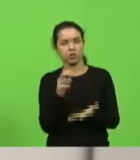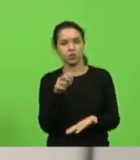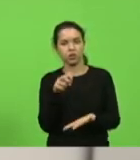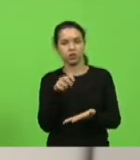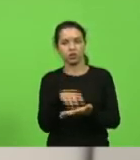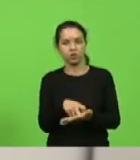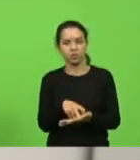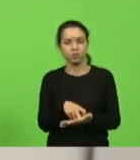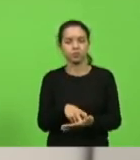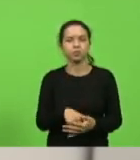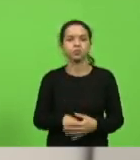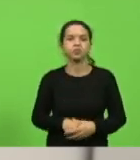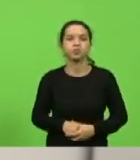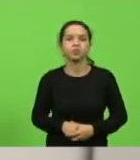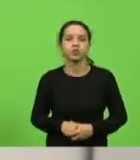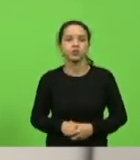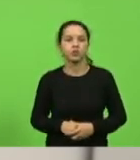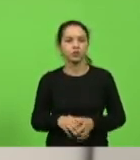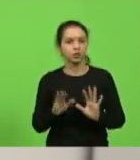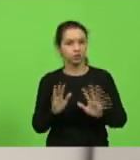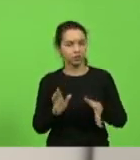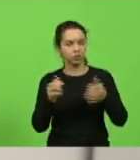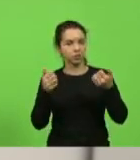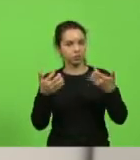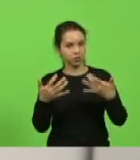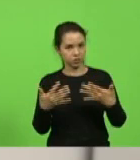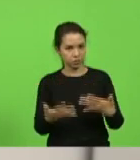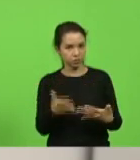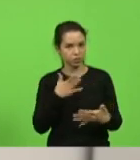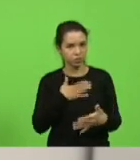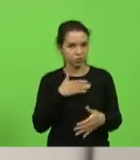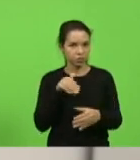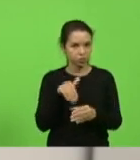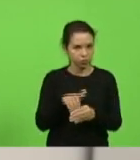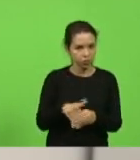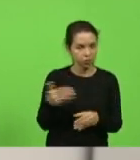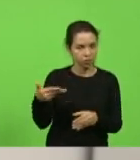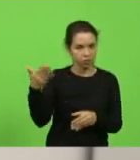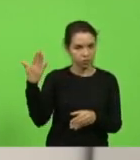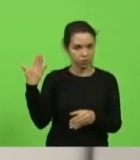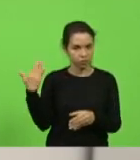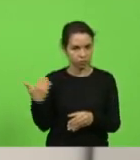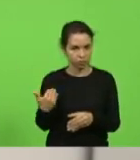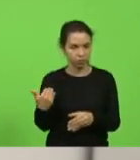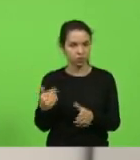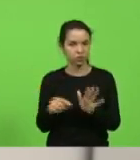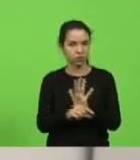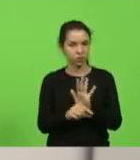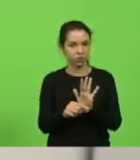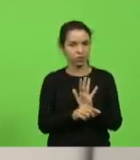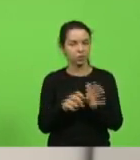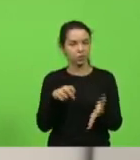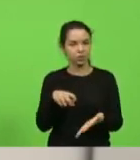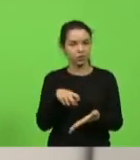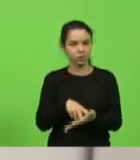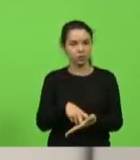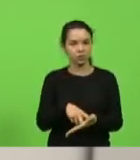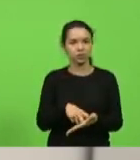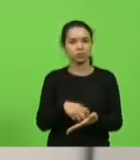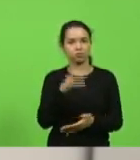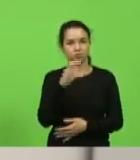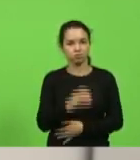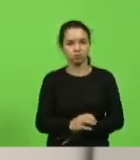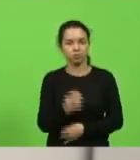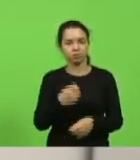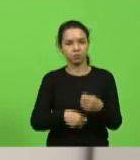Diante desses elementos, como já apontado em meu voto anterior, as instâncias penal, civil, administrativa e